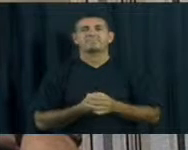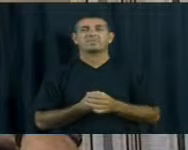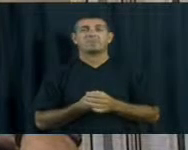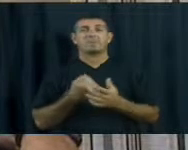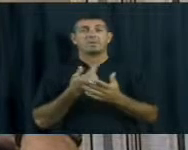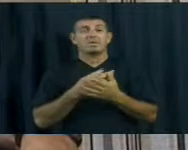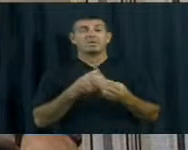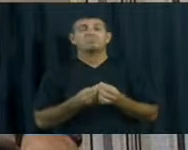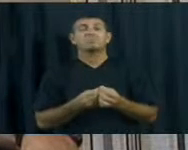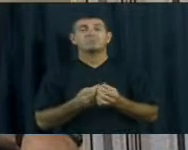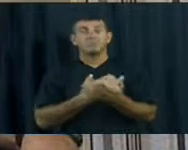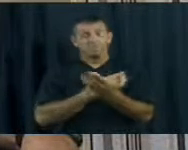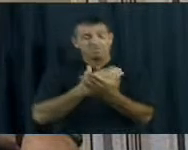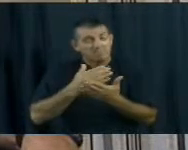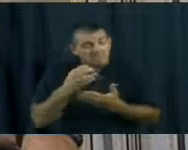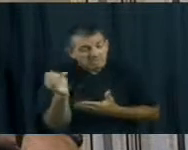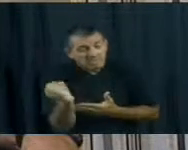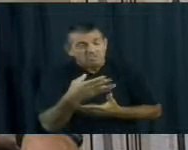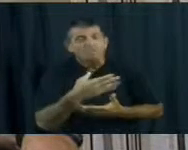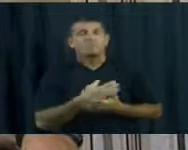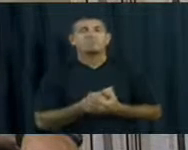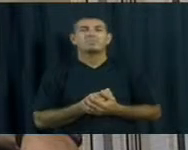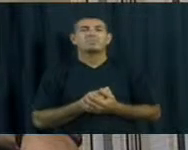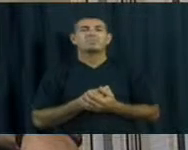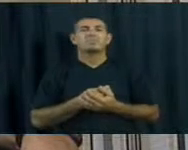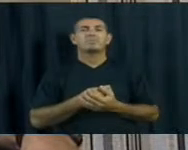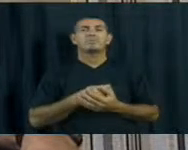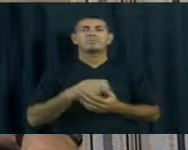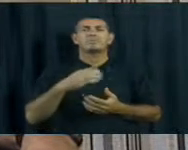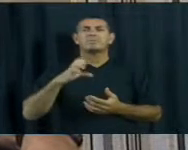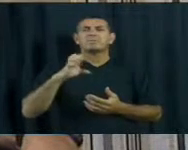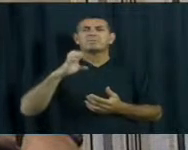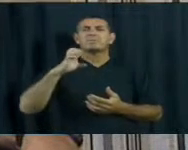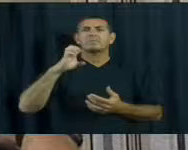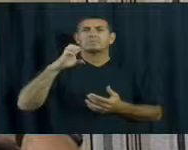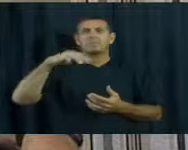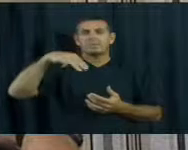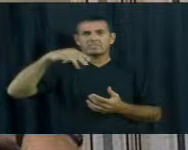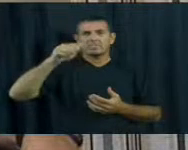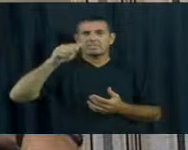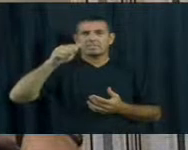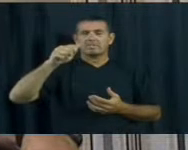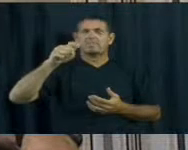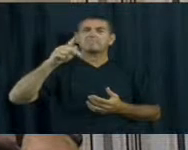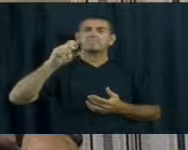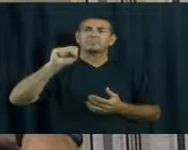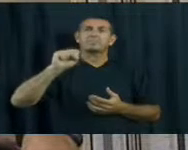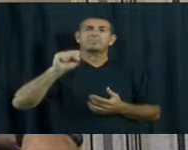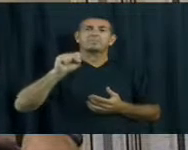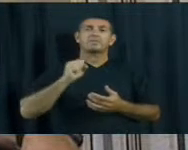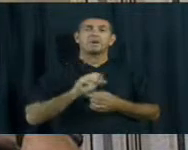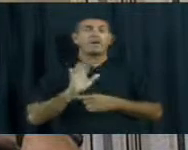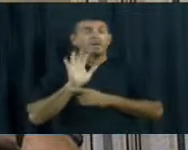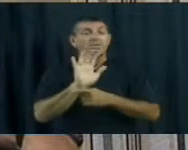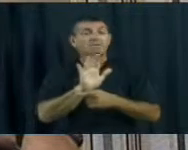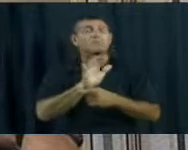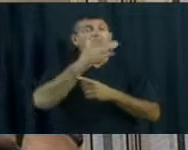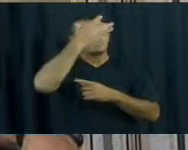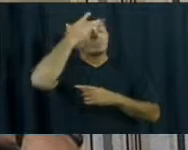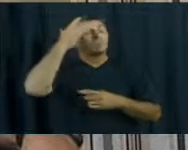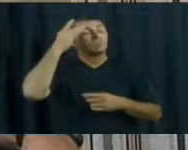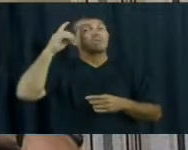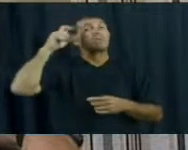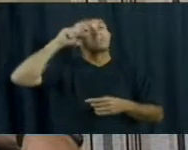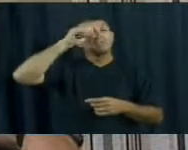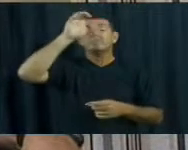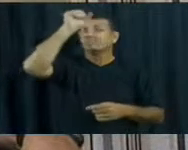o ensino fundamental. E o SENAPs, o que ele é? Ele é um reforço para as crianças que têm dificuldade de